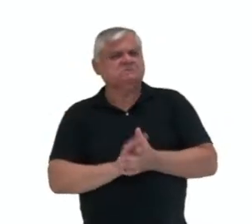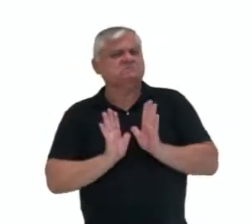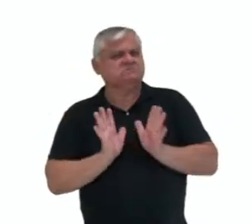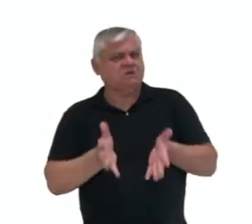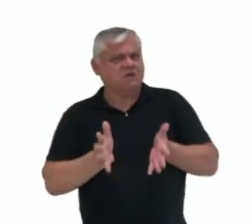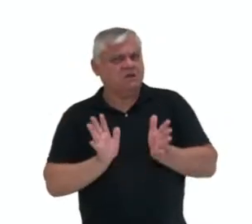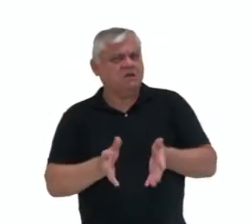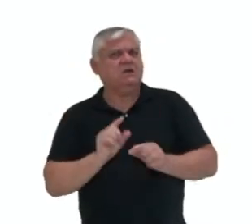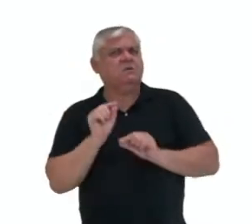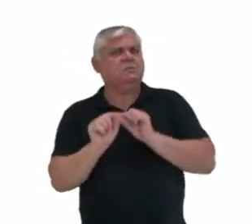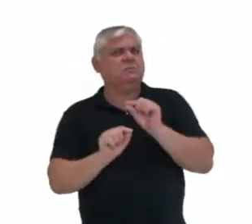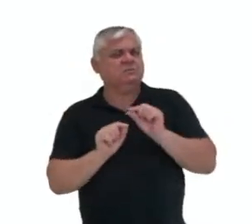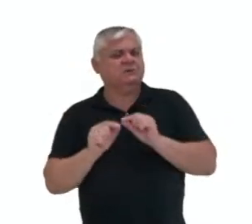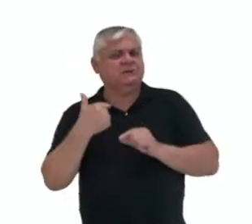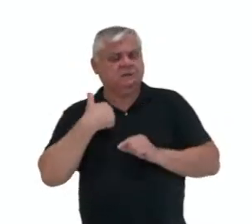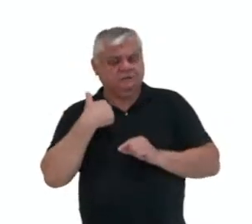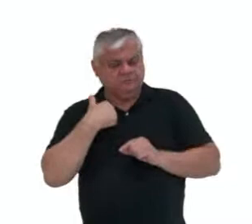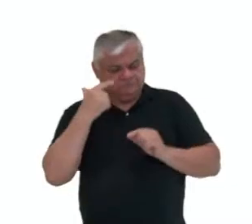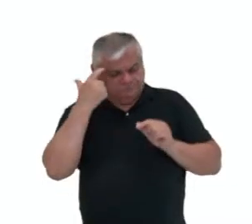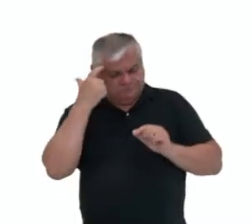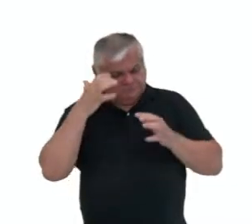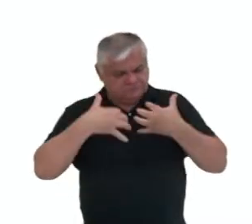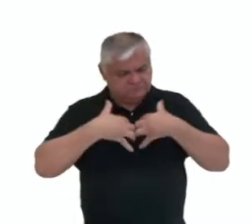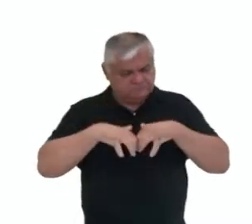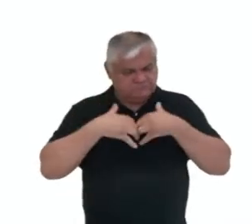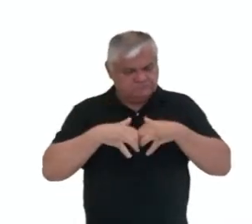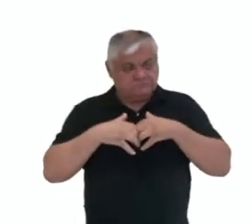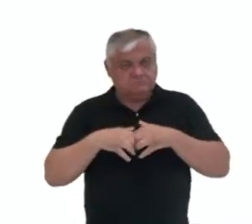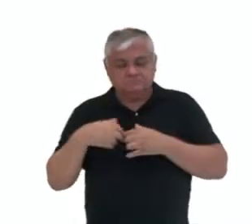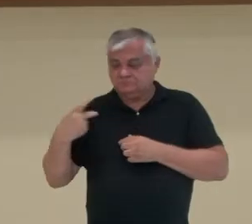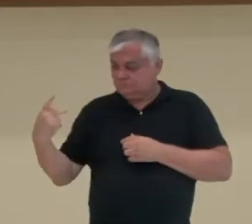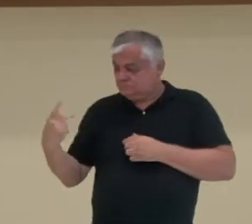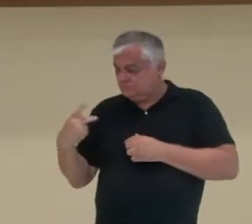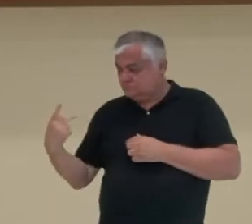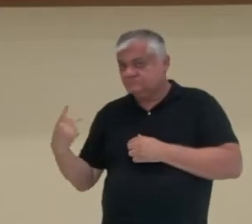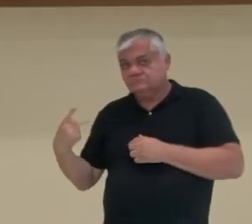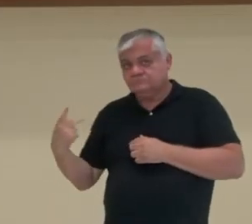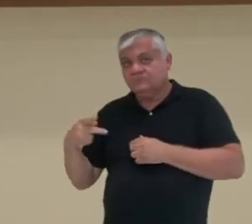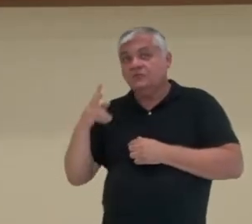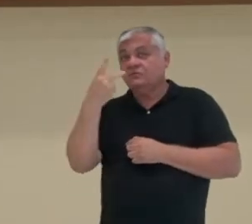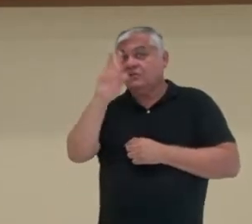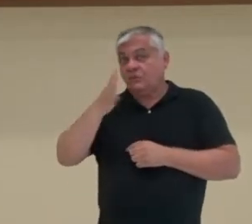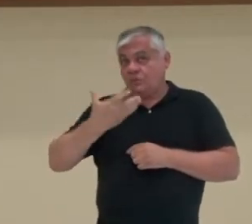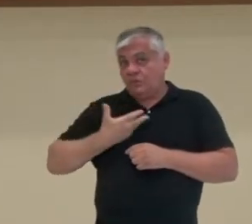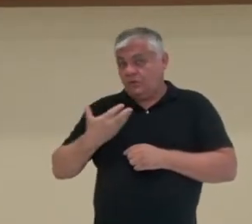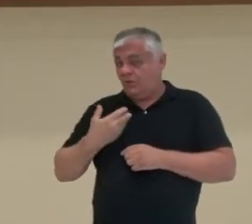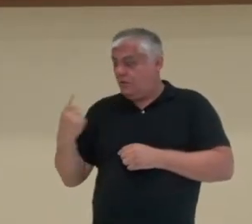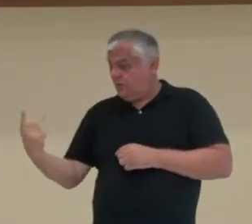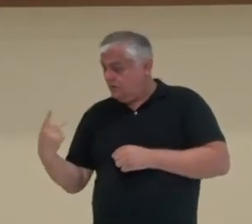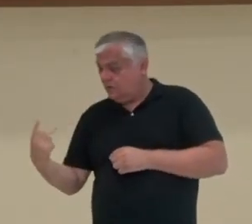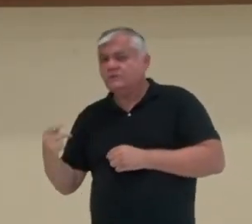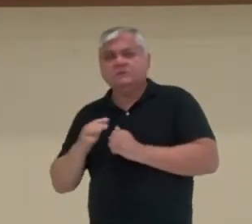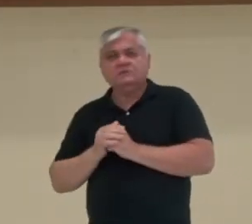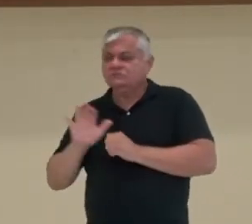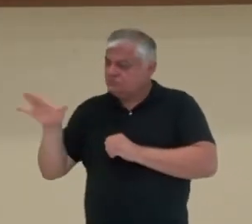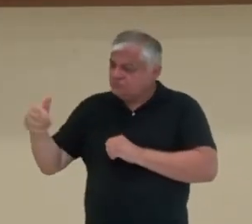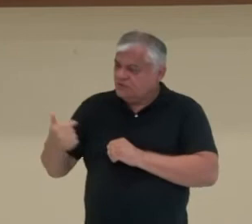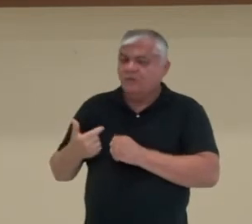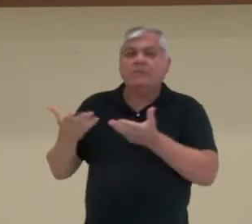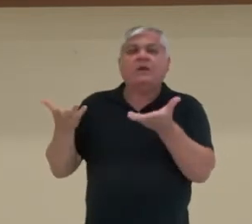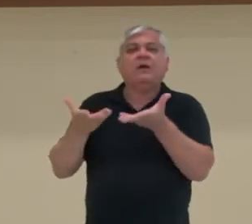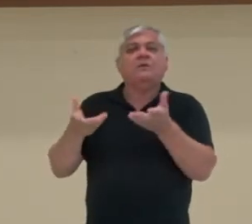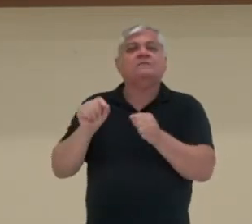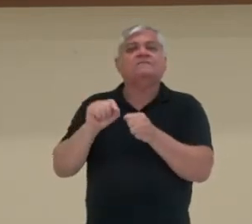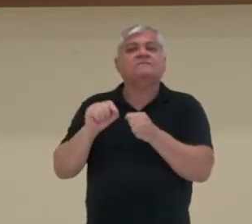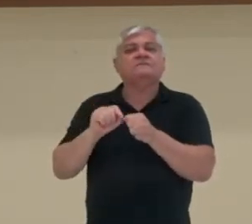motivador para você formar uma dupla com quem? Com um colega, obviamente. E a partir